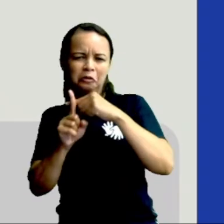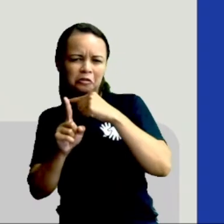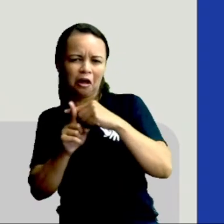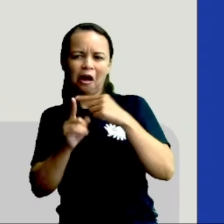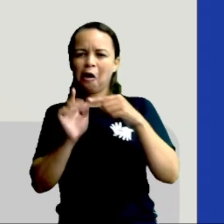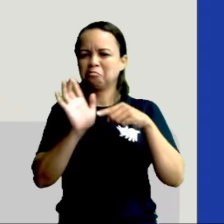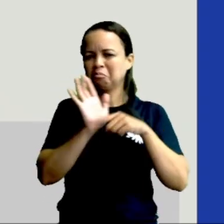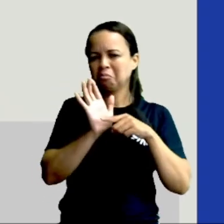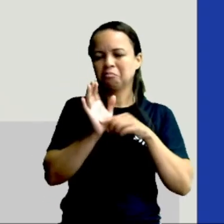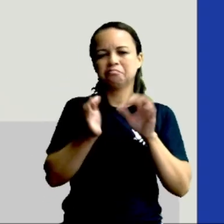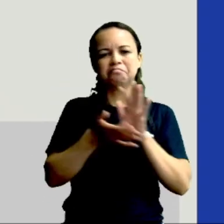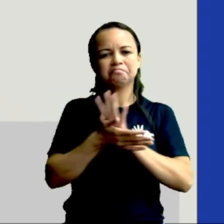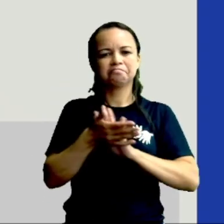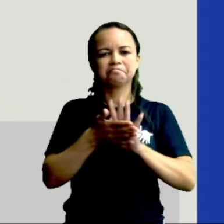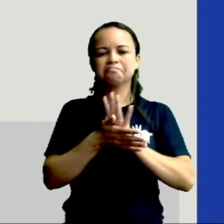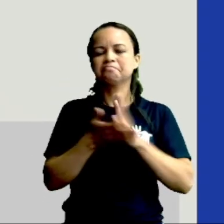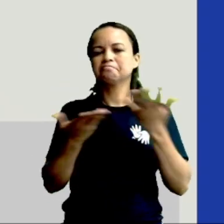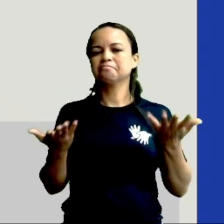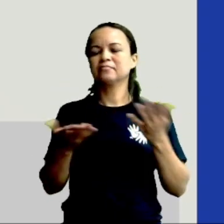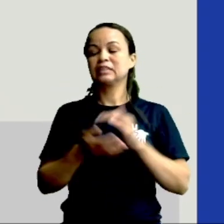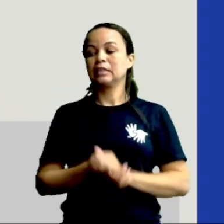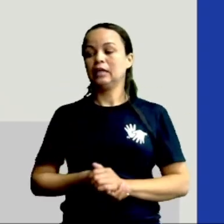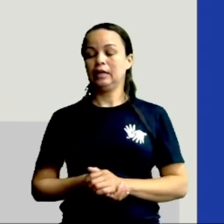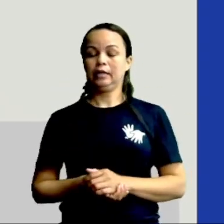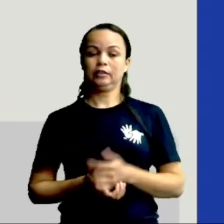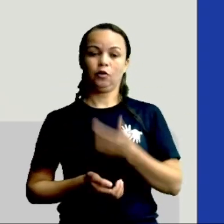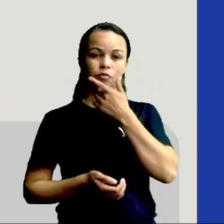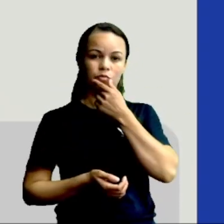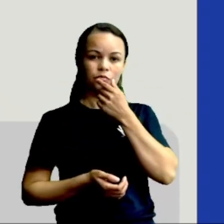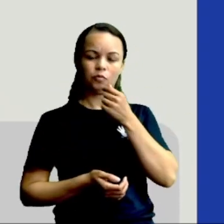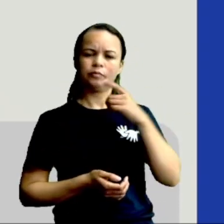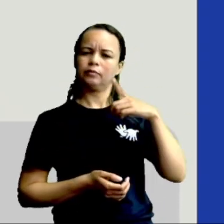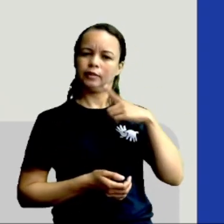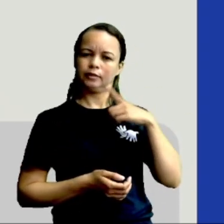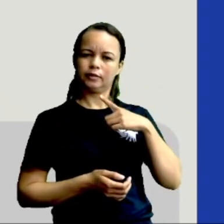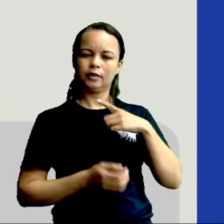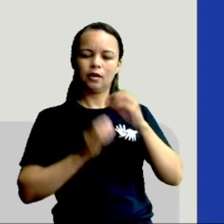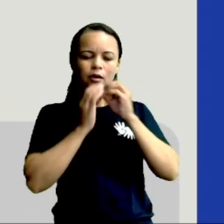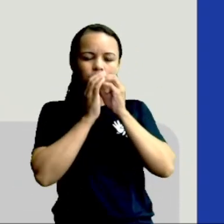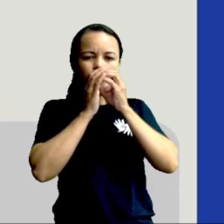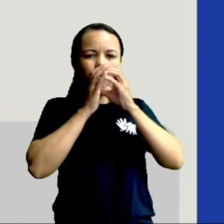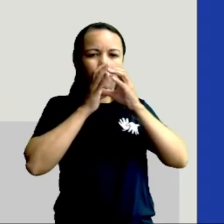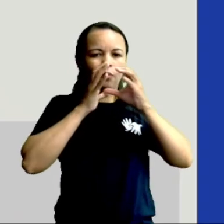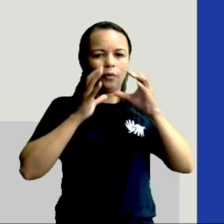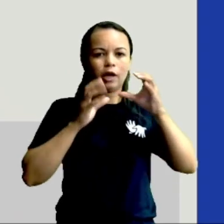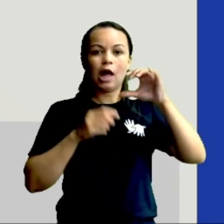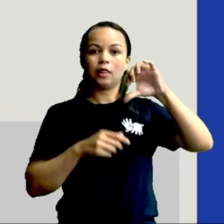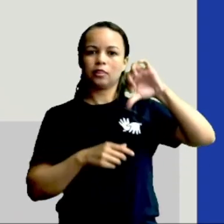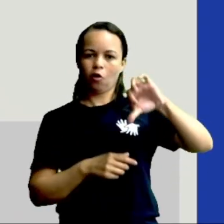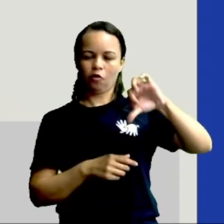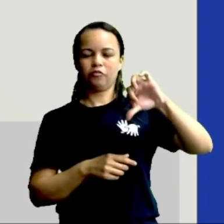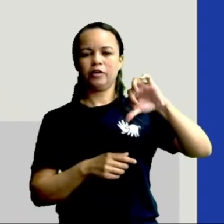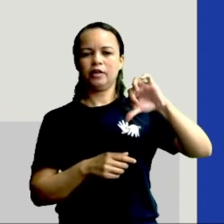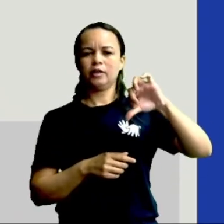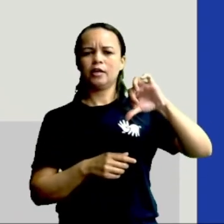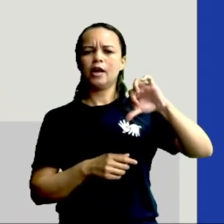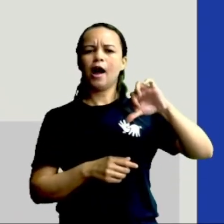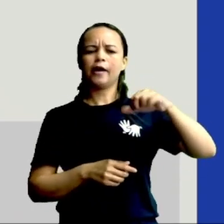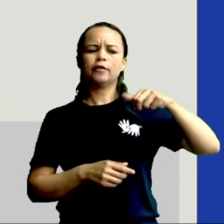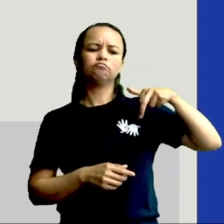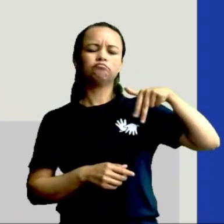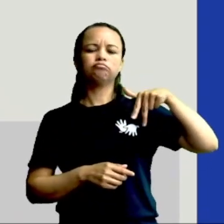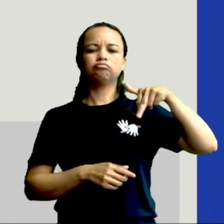sinalzinho. Veja, seu João, ele tinha 9 balões. E aí, no meio do caminho que ele ia vender